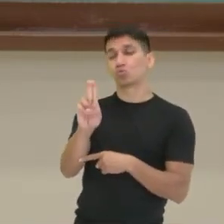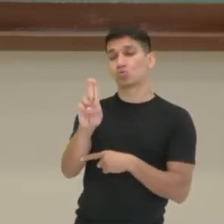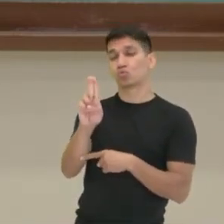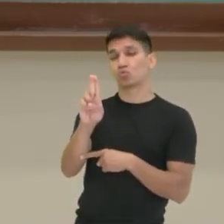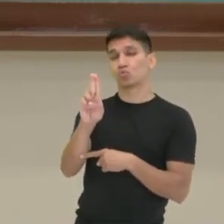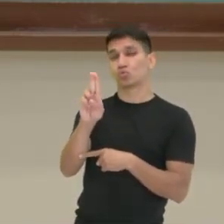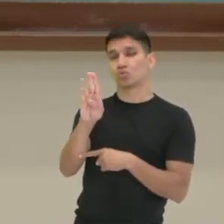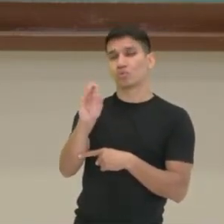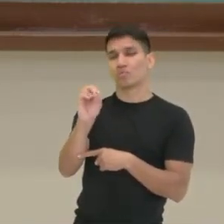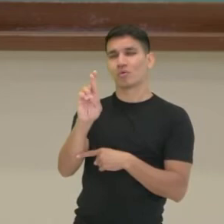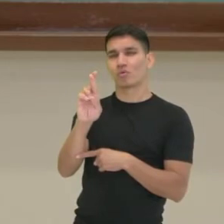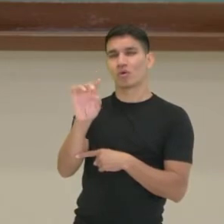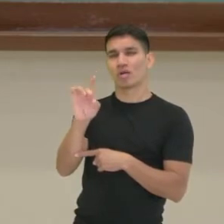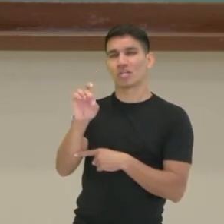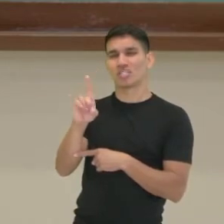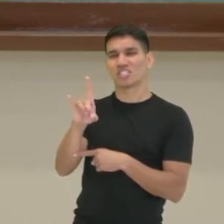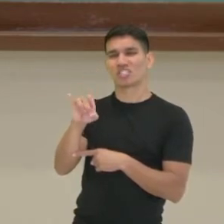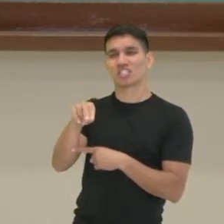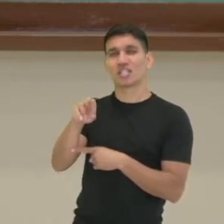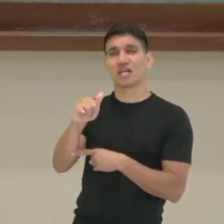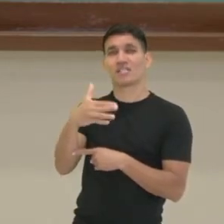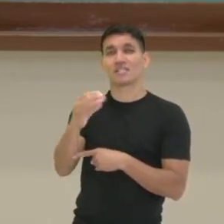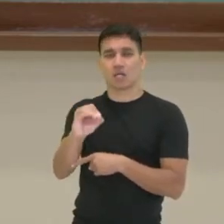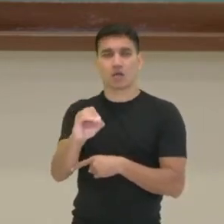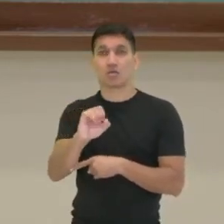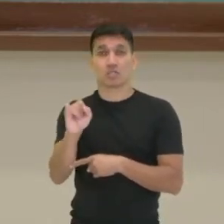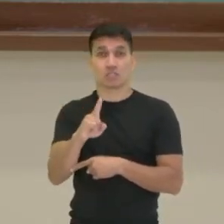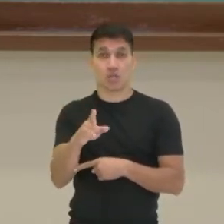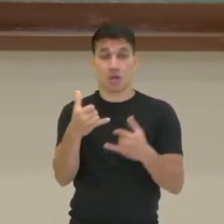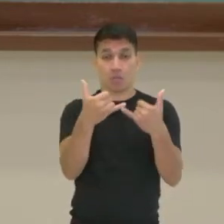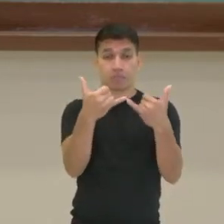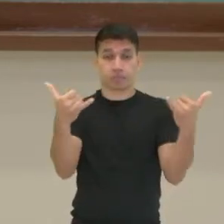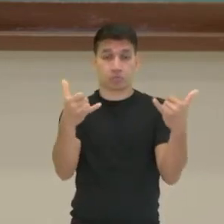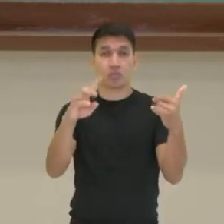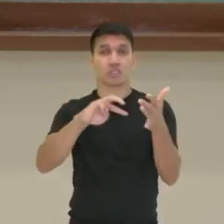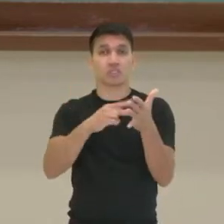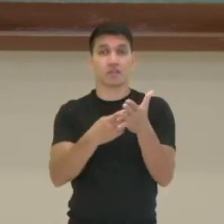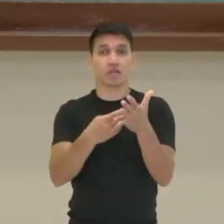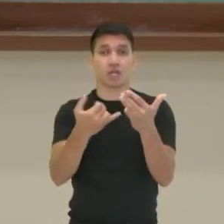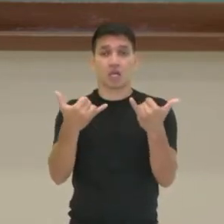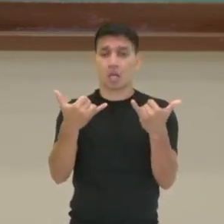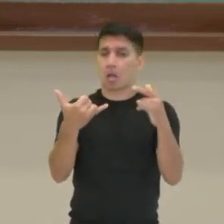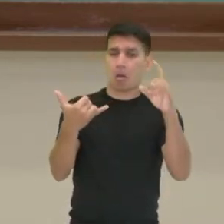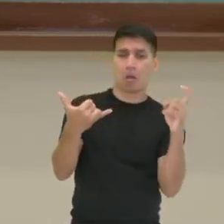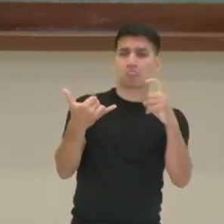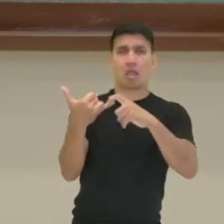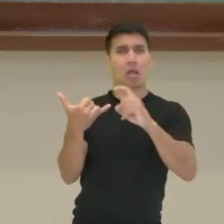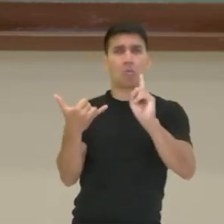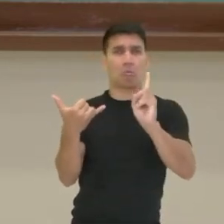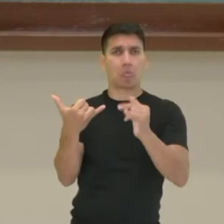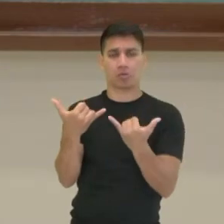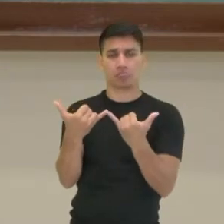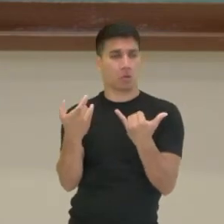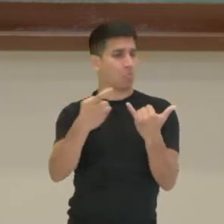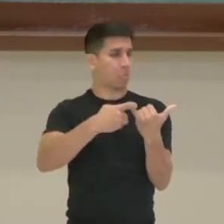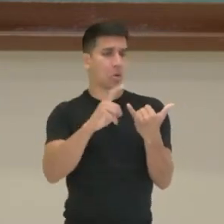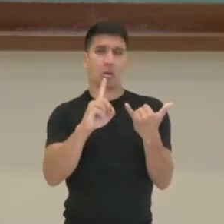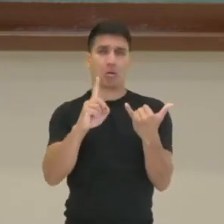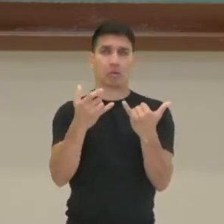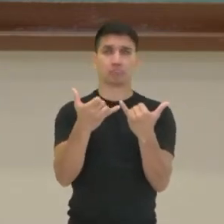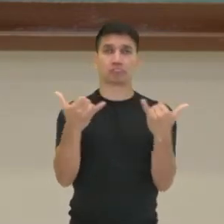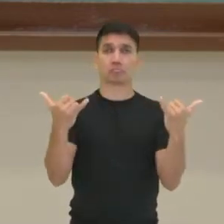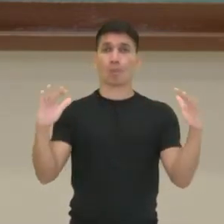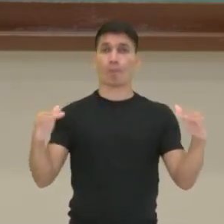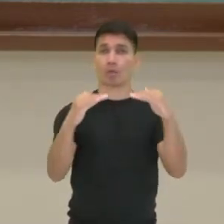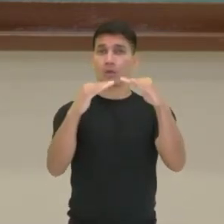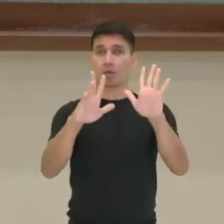estou falando de orações independentes entre si. Que eu não tenho lá, por exemplo, que eu tenho todos os termos. O